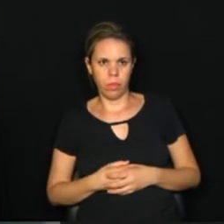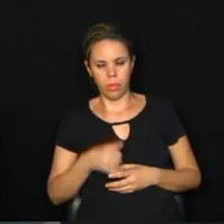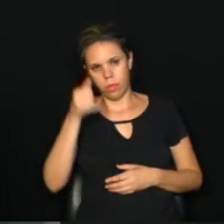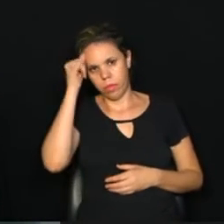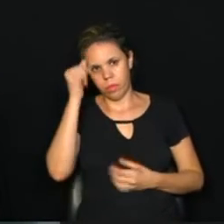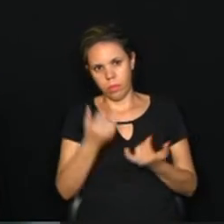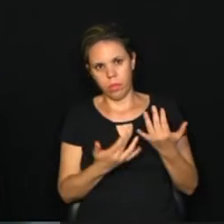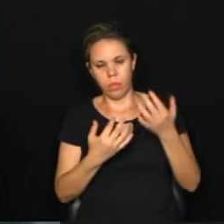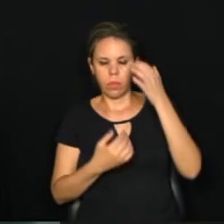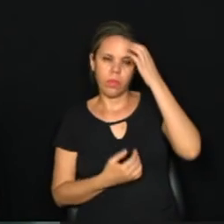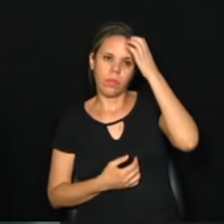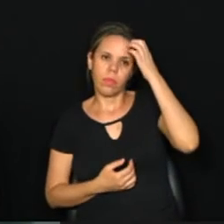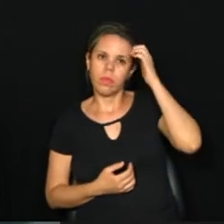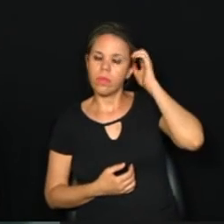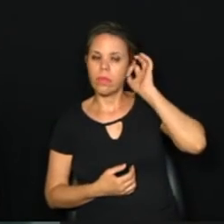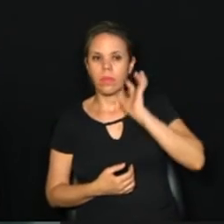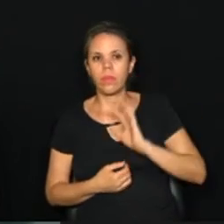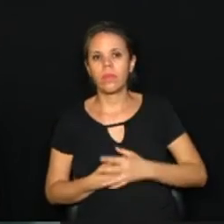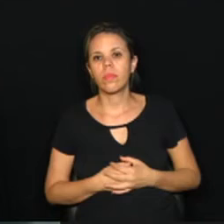preventivas,